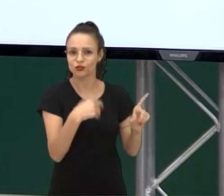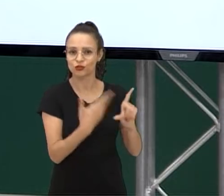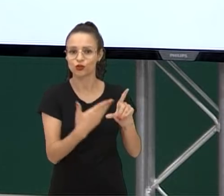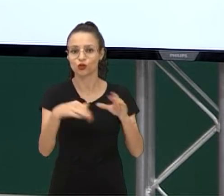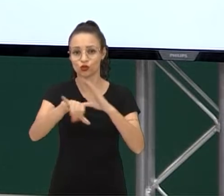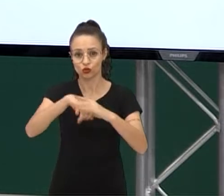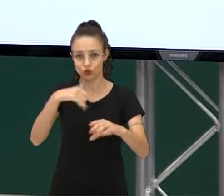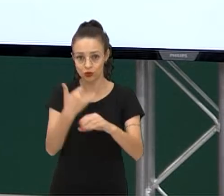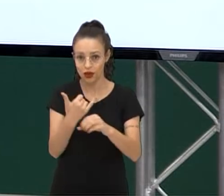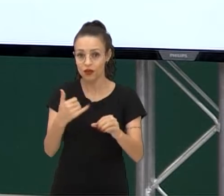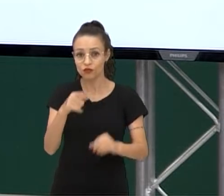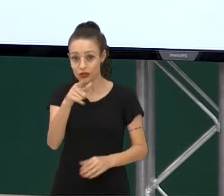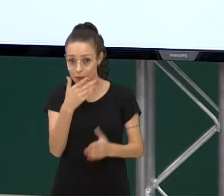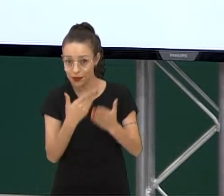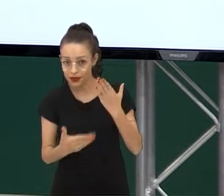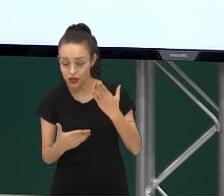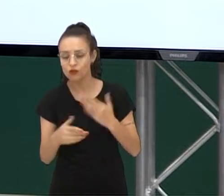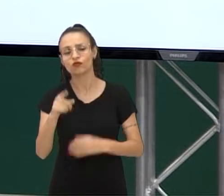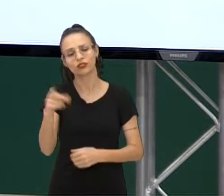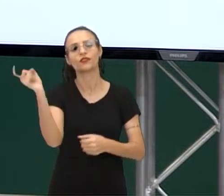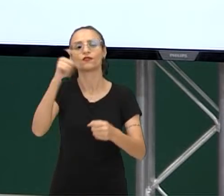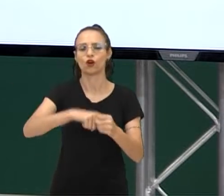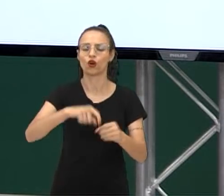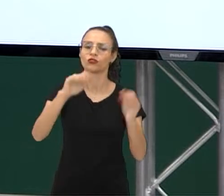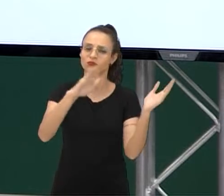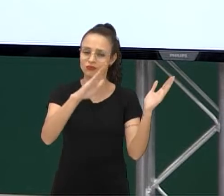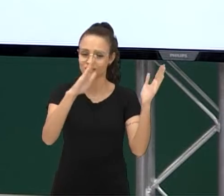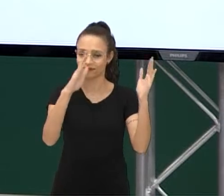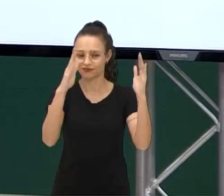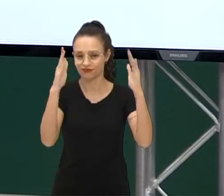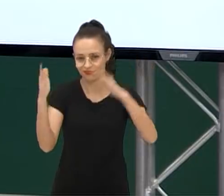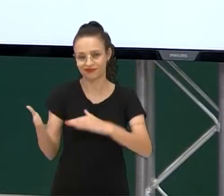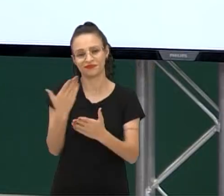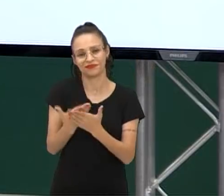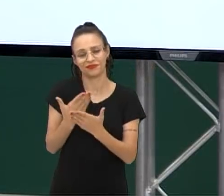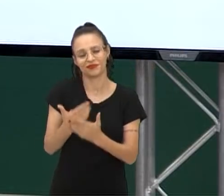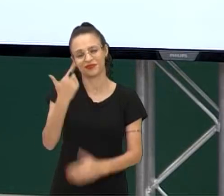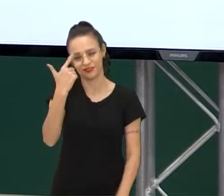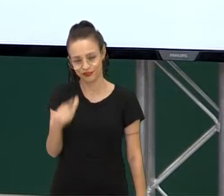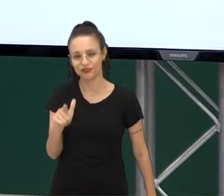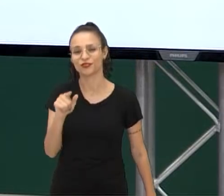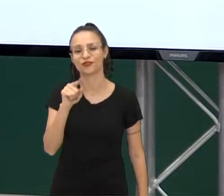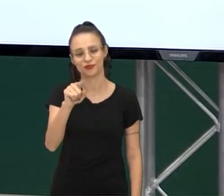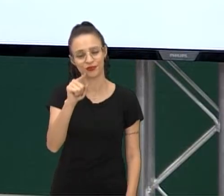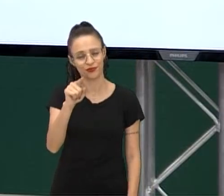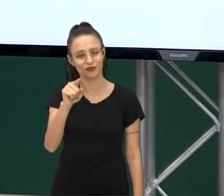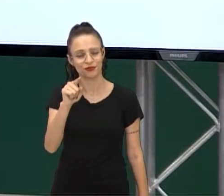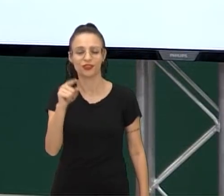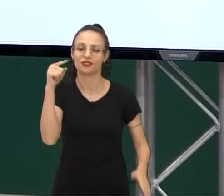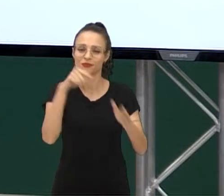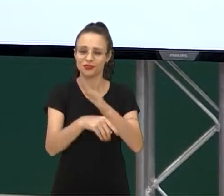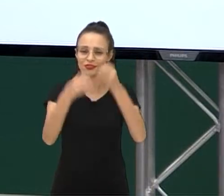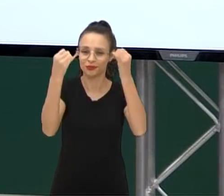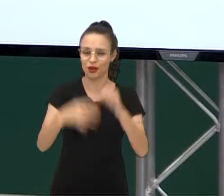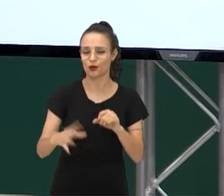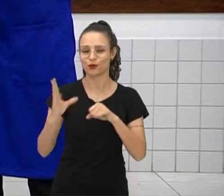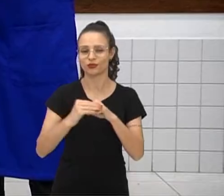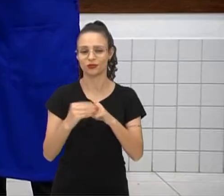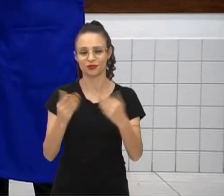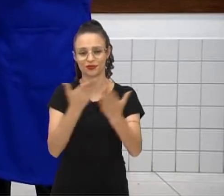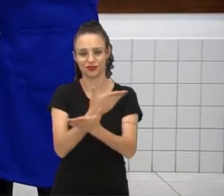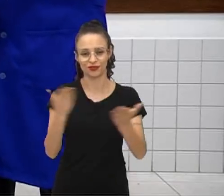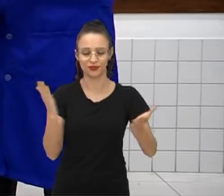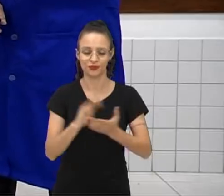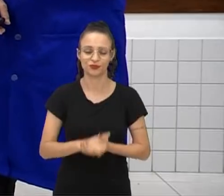né? Então após a aula, se você perdeu, entra lá novamente e rever esses pedacinhos da aula lá que vai estar aprofundando ainda mais no conhecimento, não é,